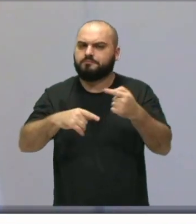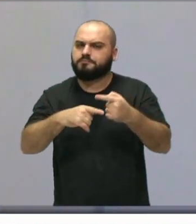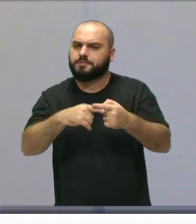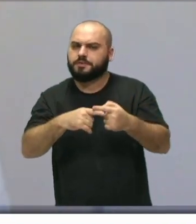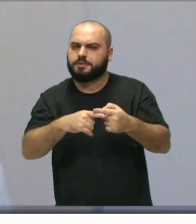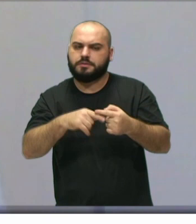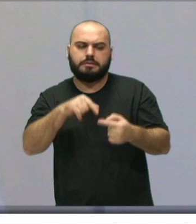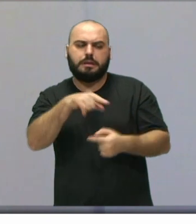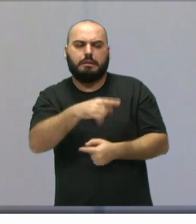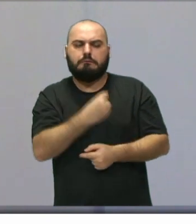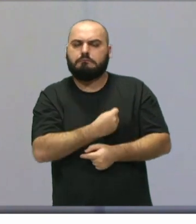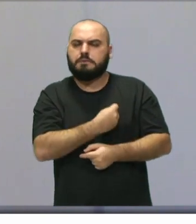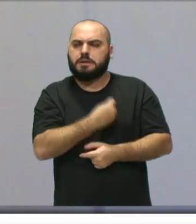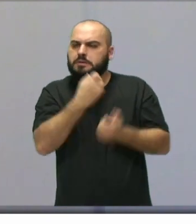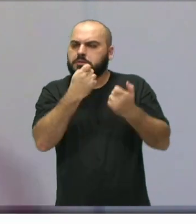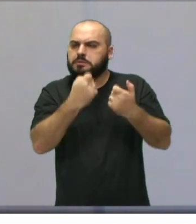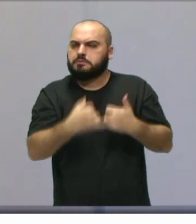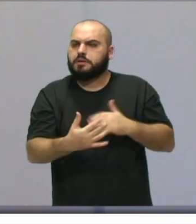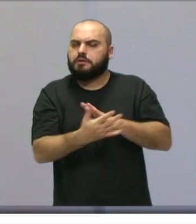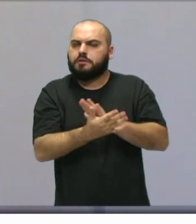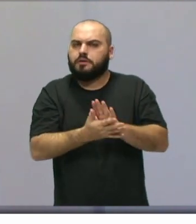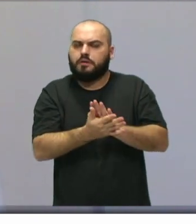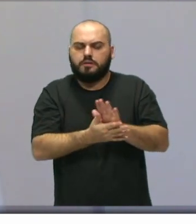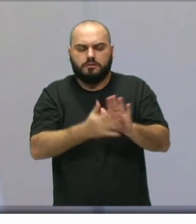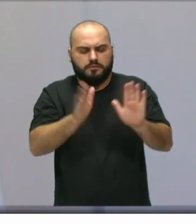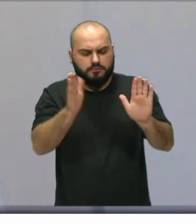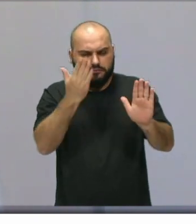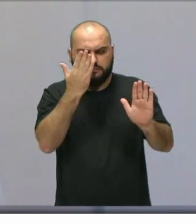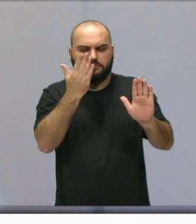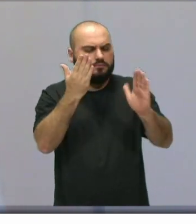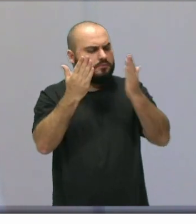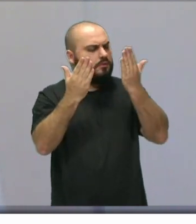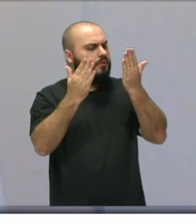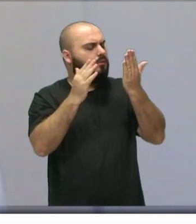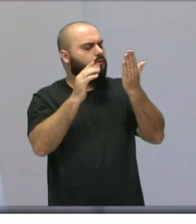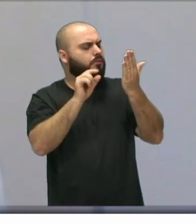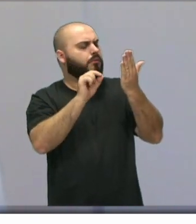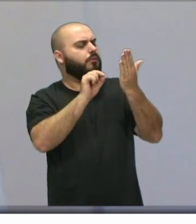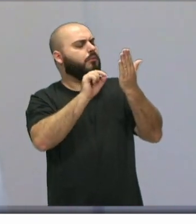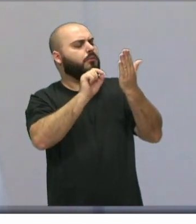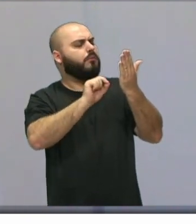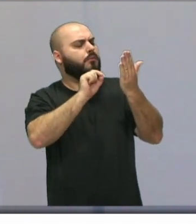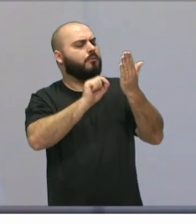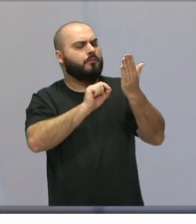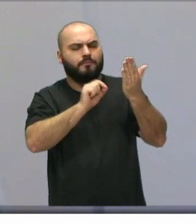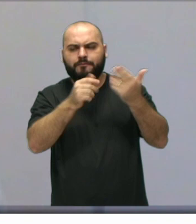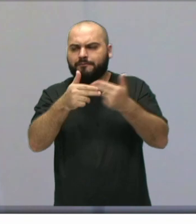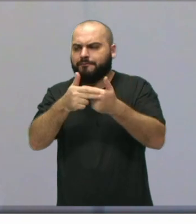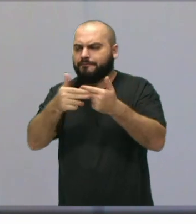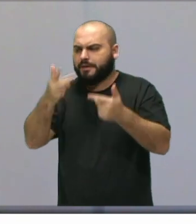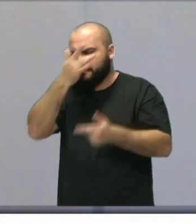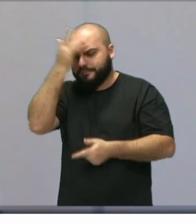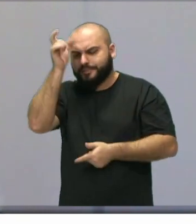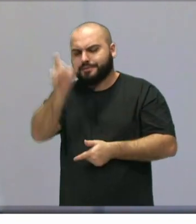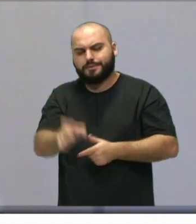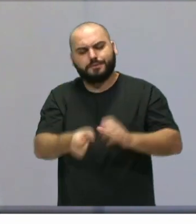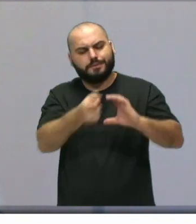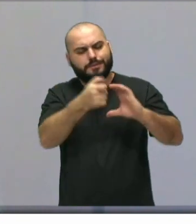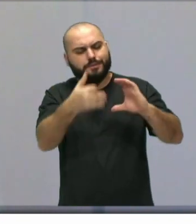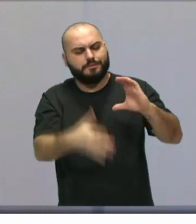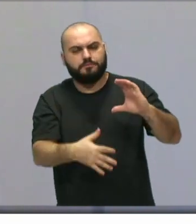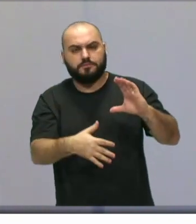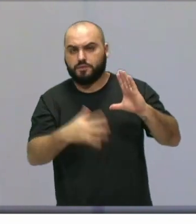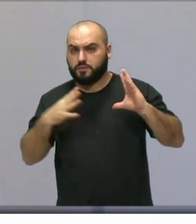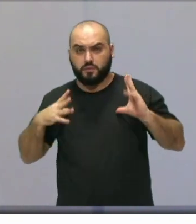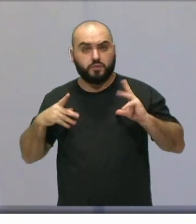não explica, esses caminhos da vida, começou a me aparecer muitos pacientes com essas características, e eu vi que tudo